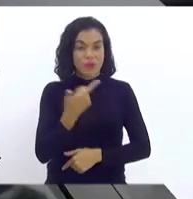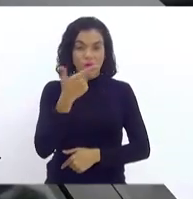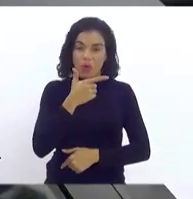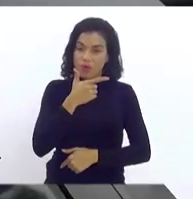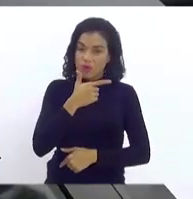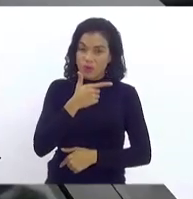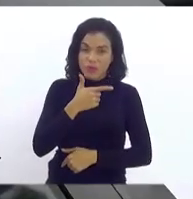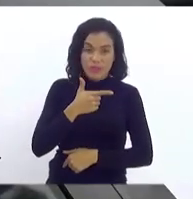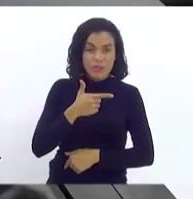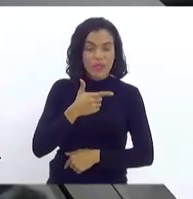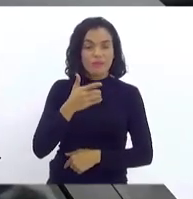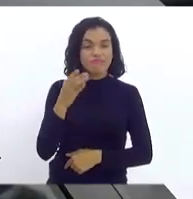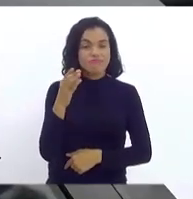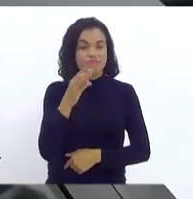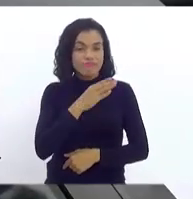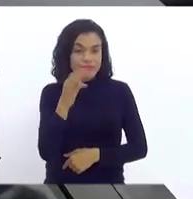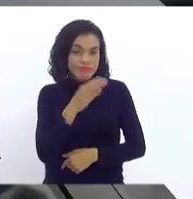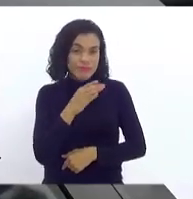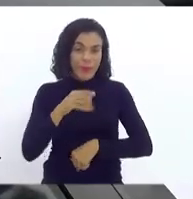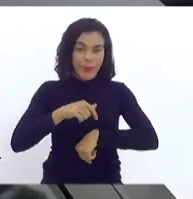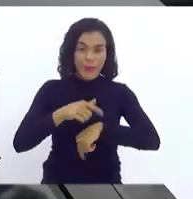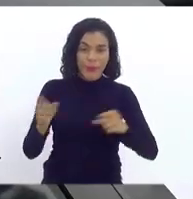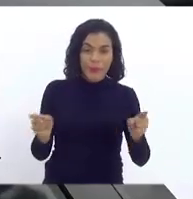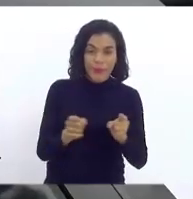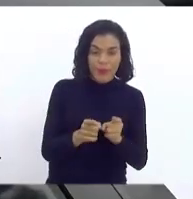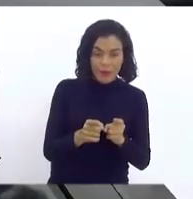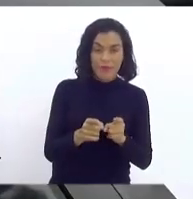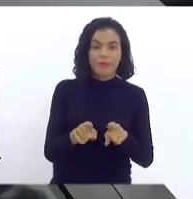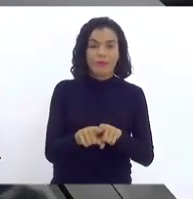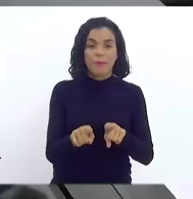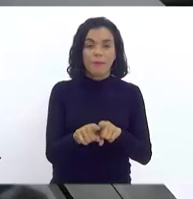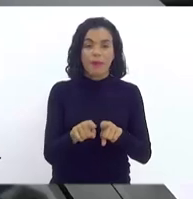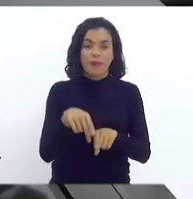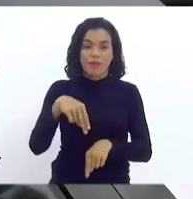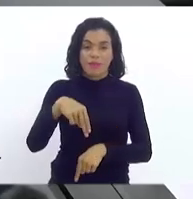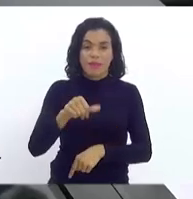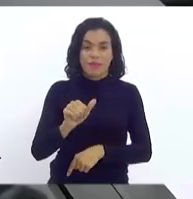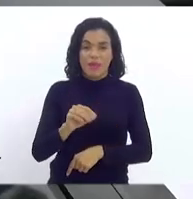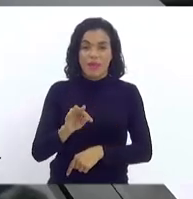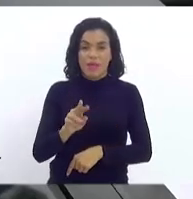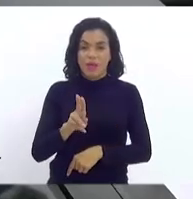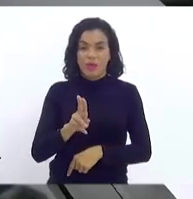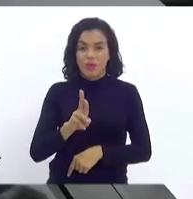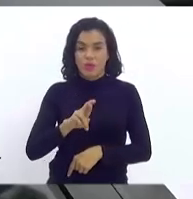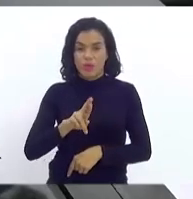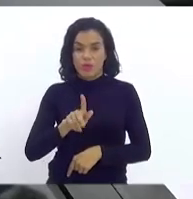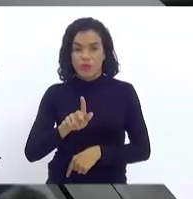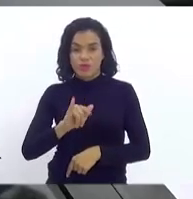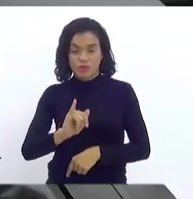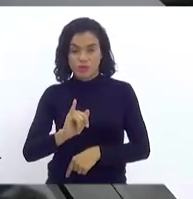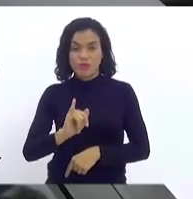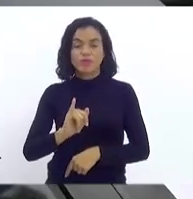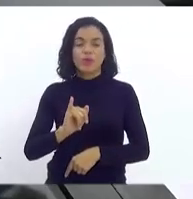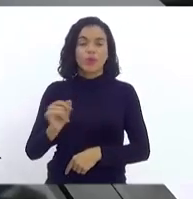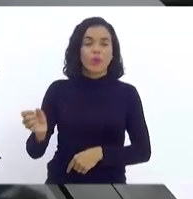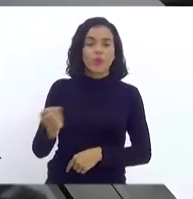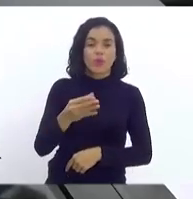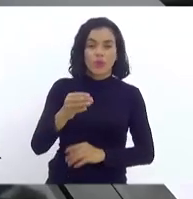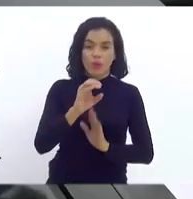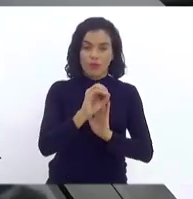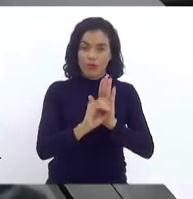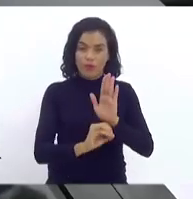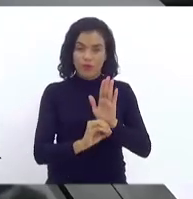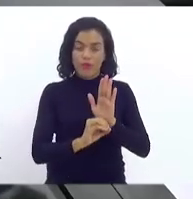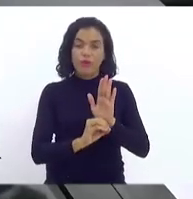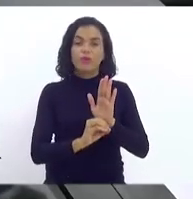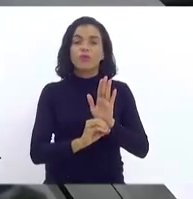no tempo, a gente recebeu aqui por parte da NATO, de hoje eu recebi também um novo ofício de